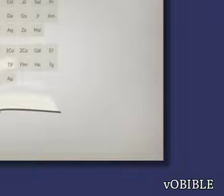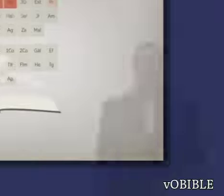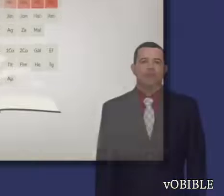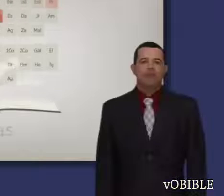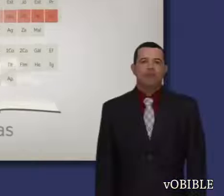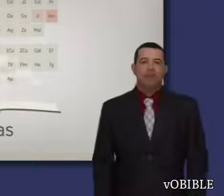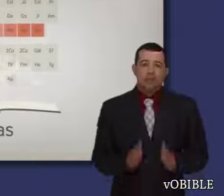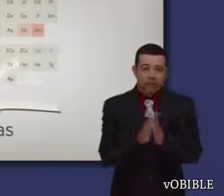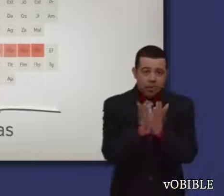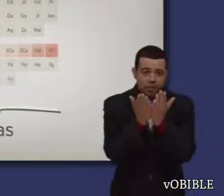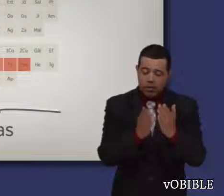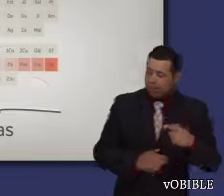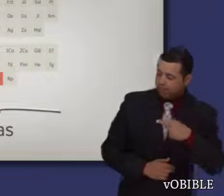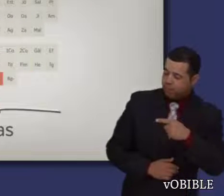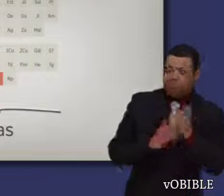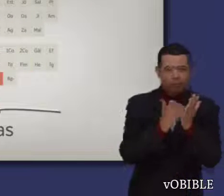Uma introdução a Judas.